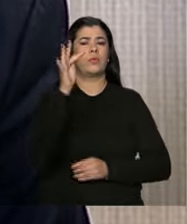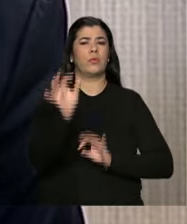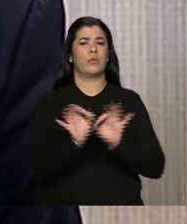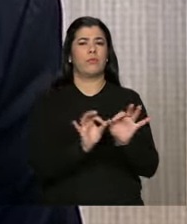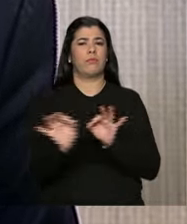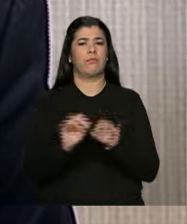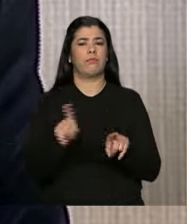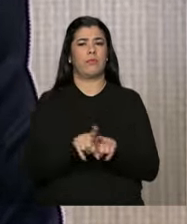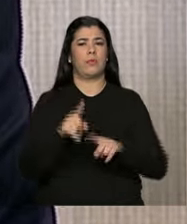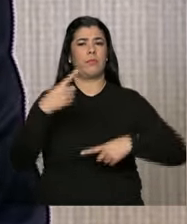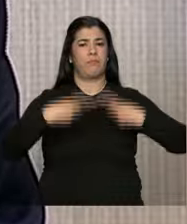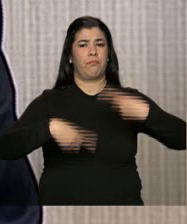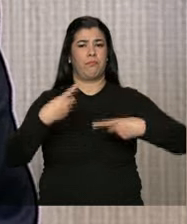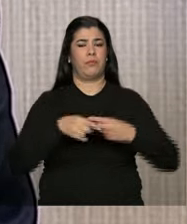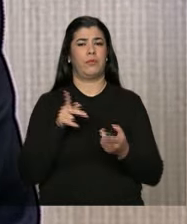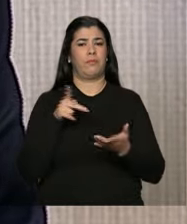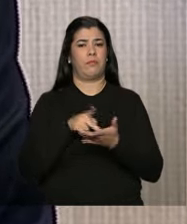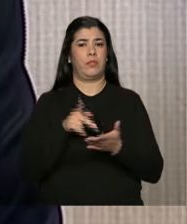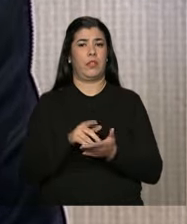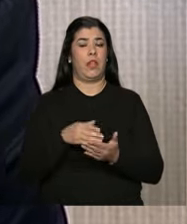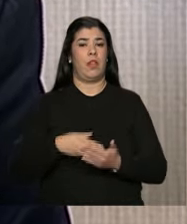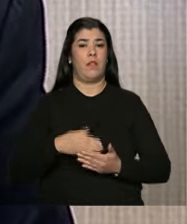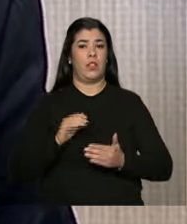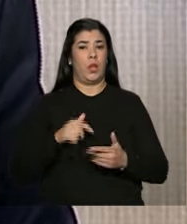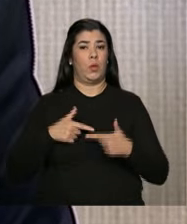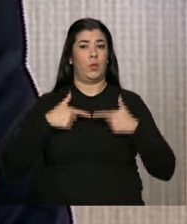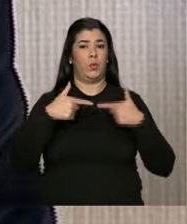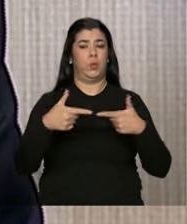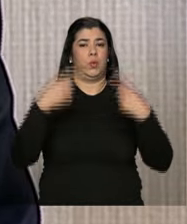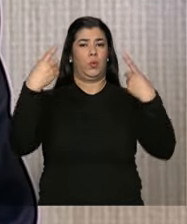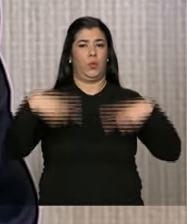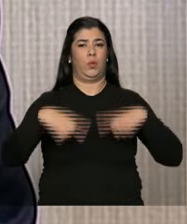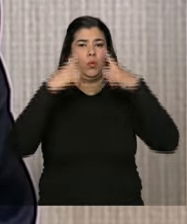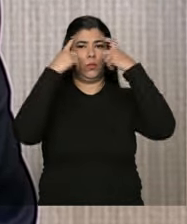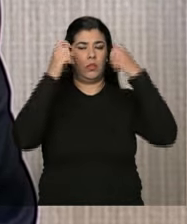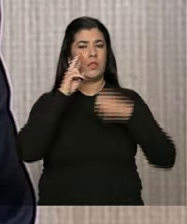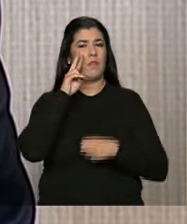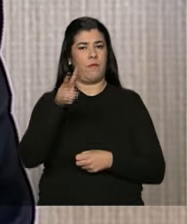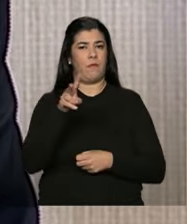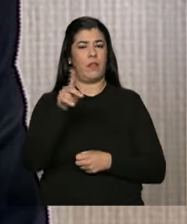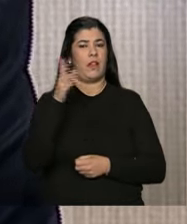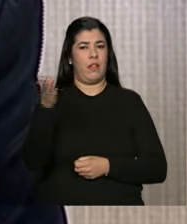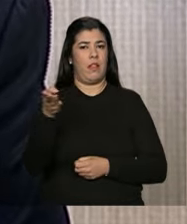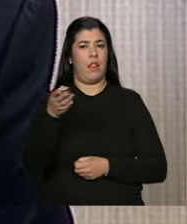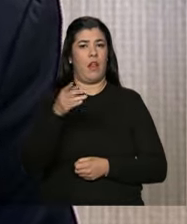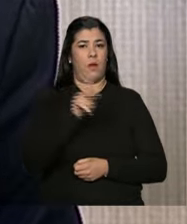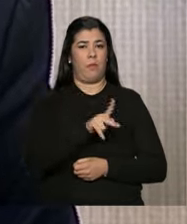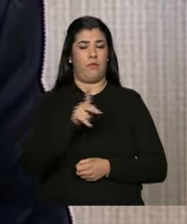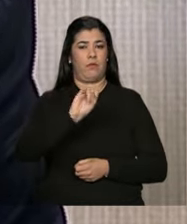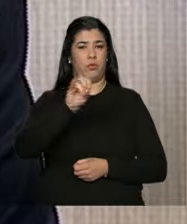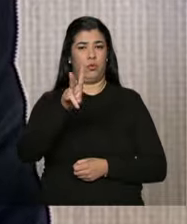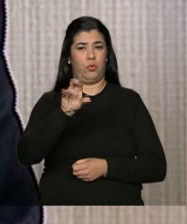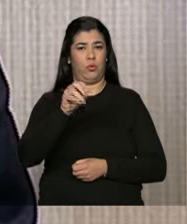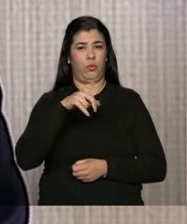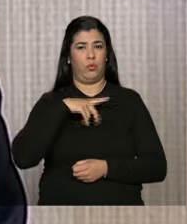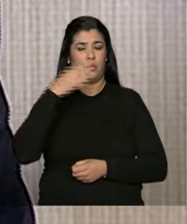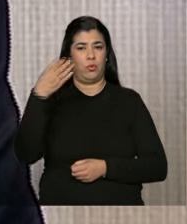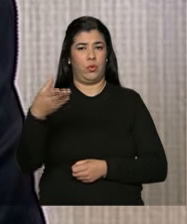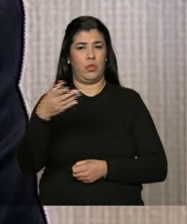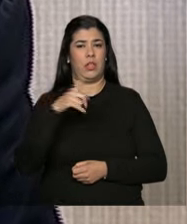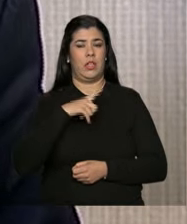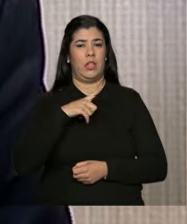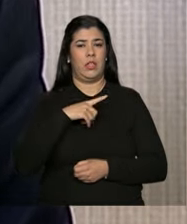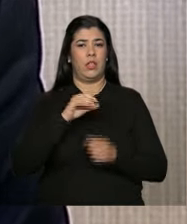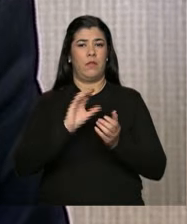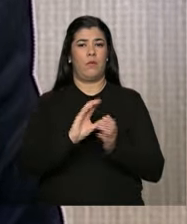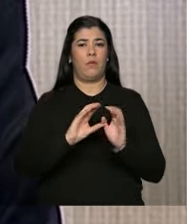elaborar políticas efetivas do enfrentamento à violência. Eu assisti o professor Júlio no Congresso Nacional e recentemente e numa